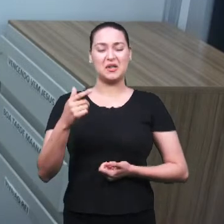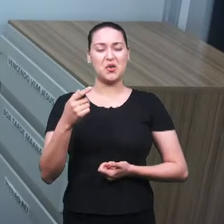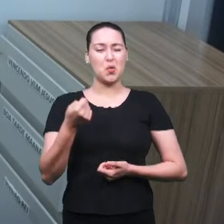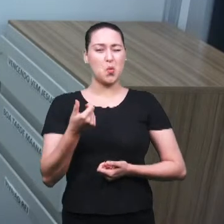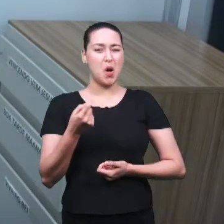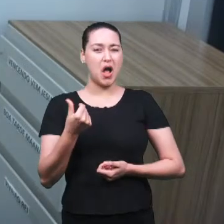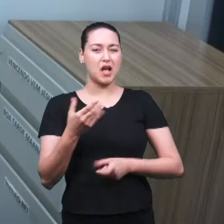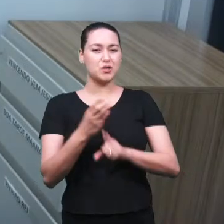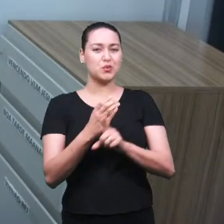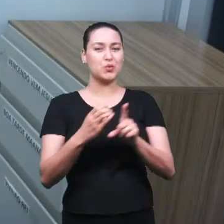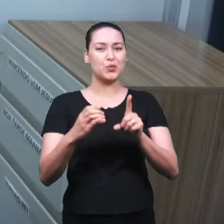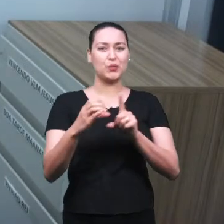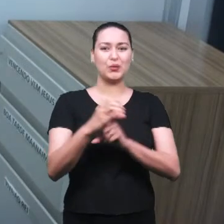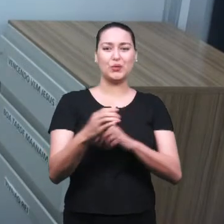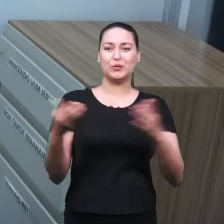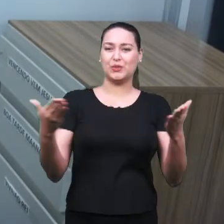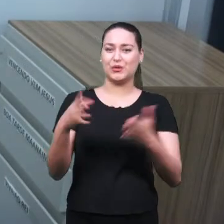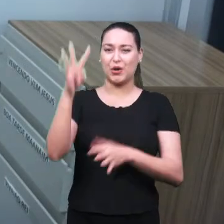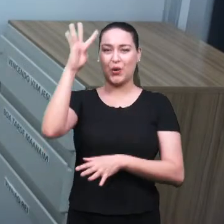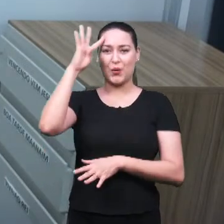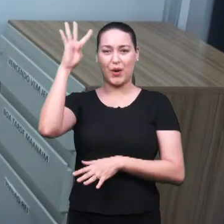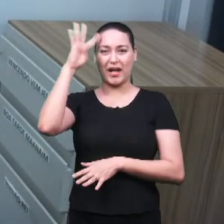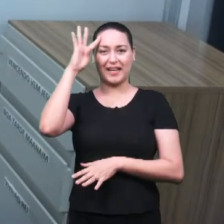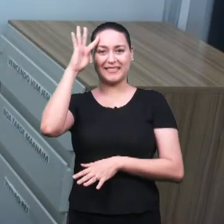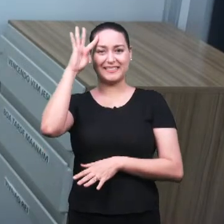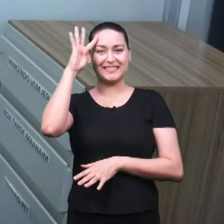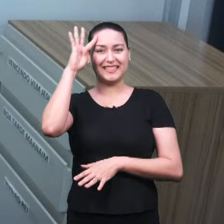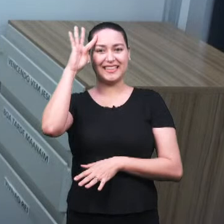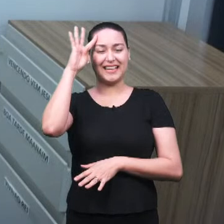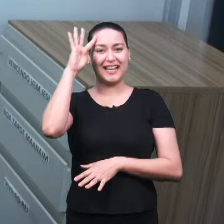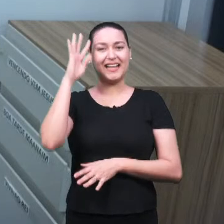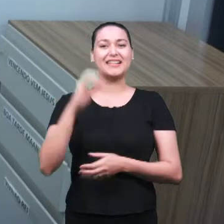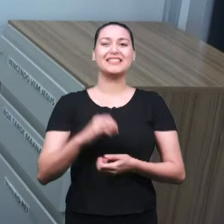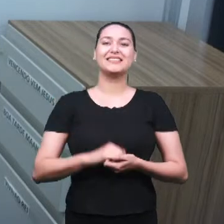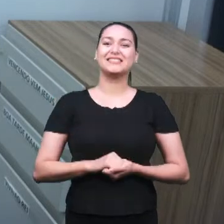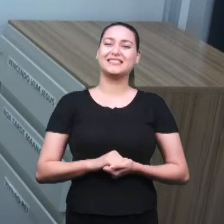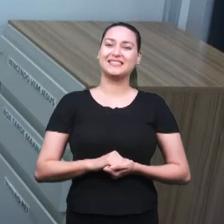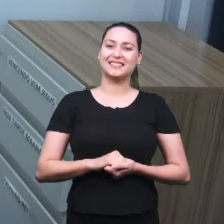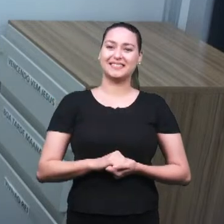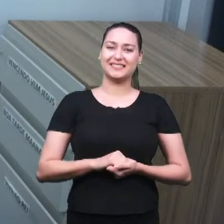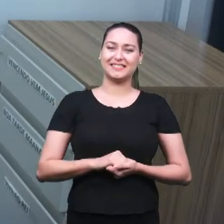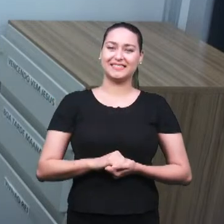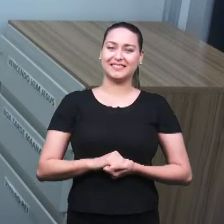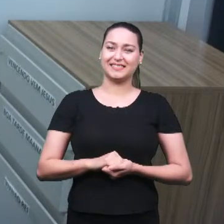hoje, nesta quarta-feira, logo após o culto, nós teremos mais uma edição do Manaim News. E nós